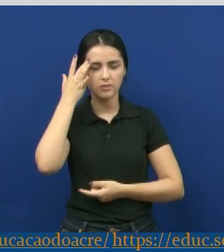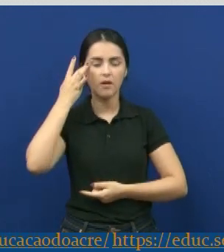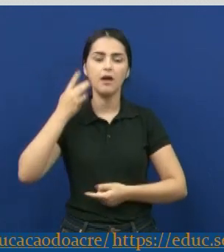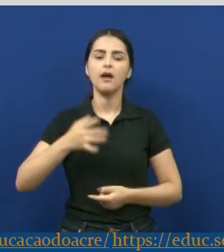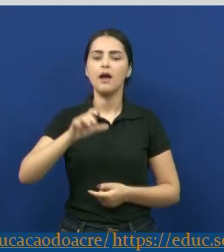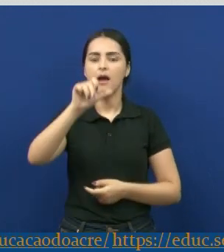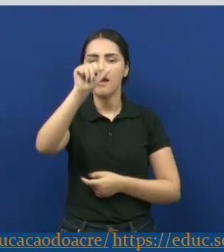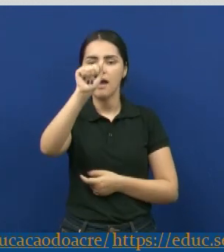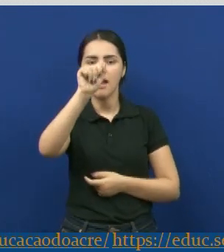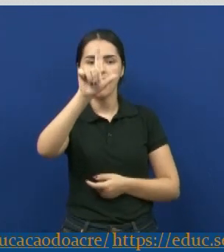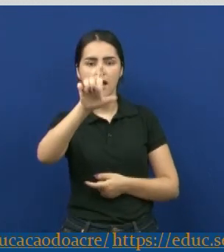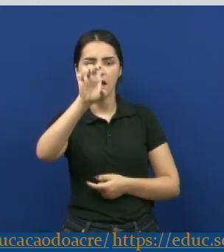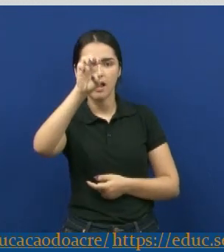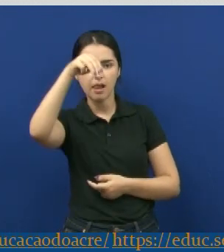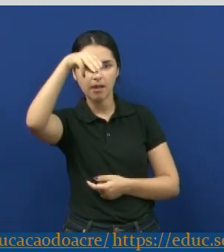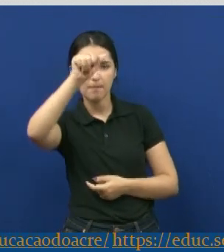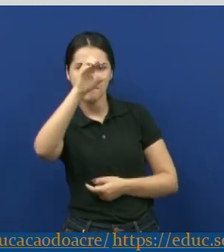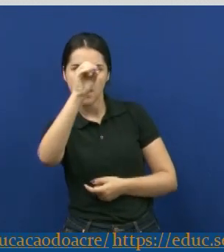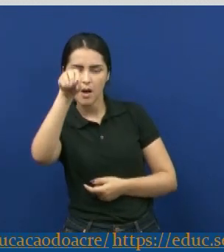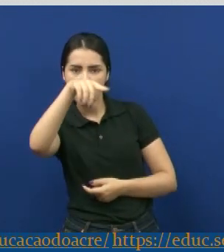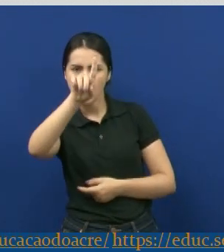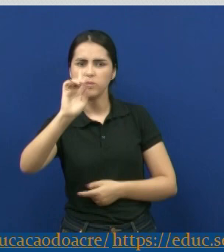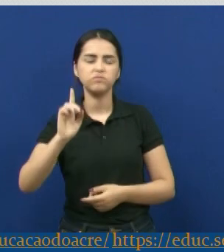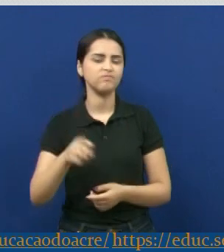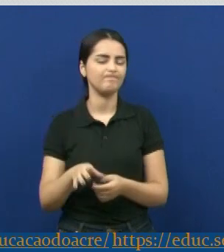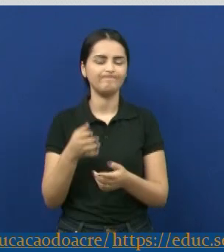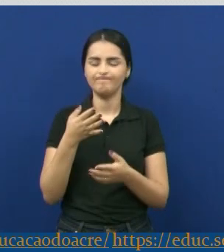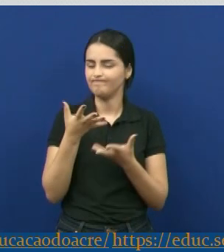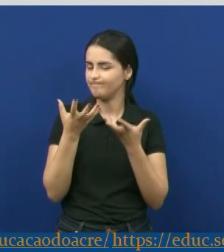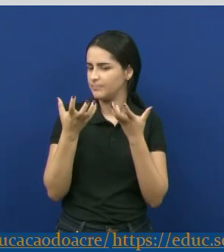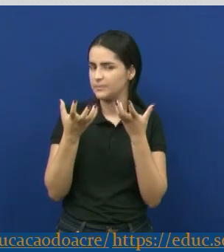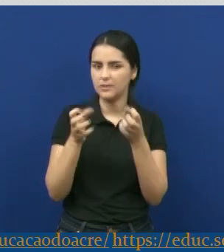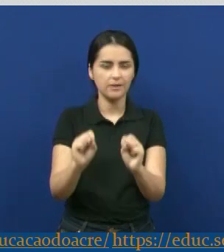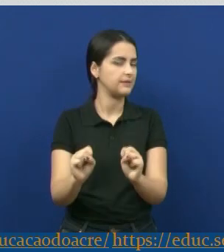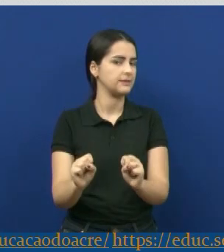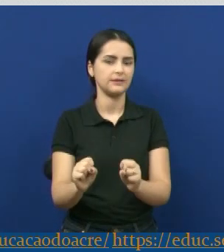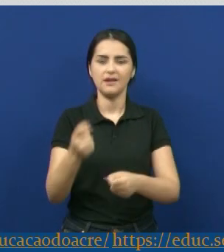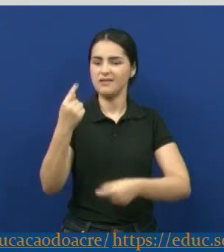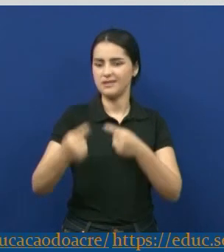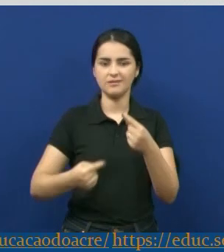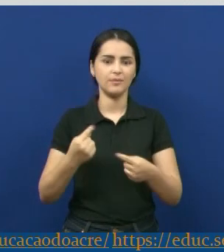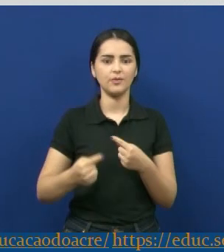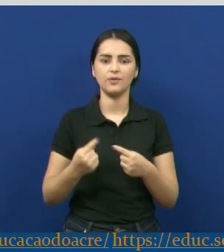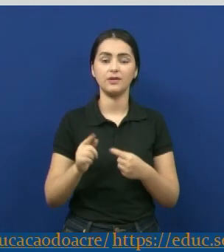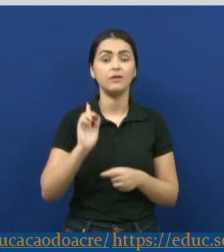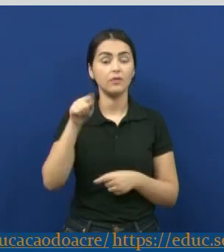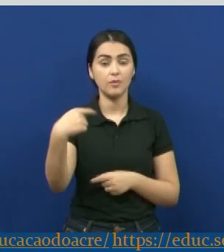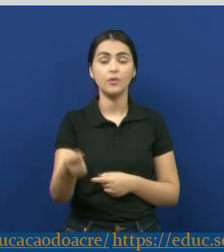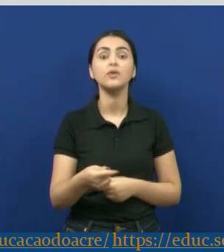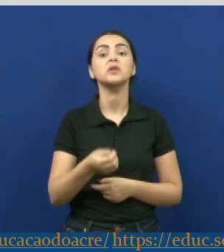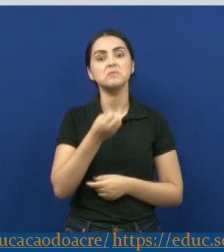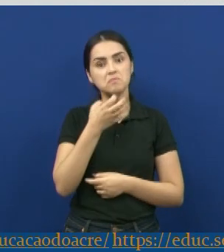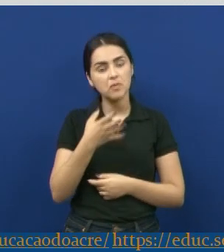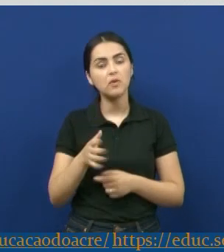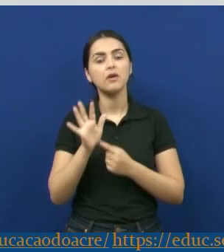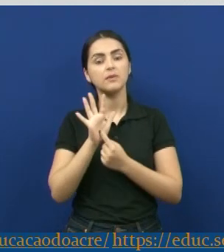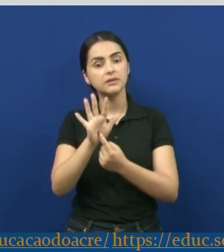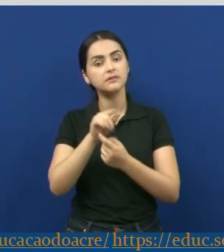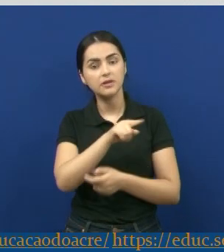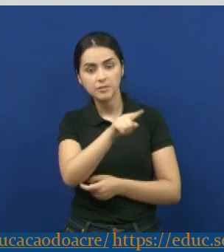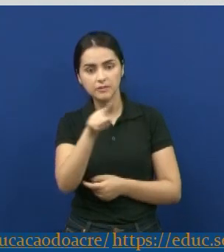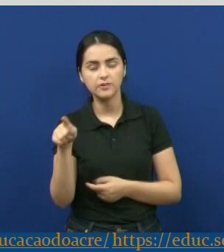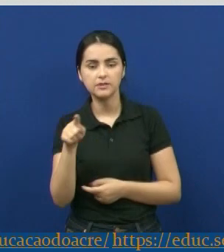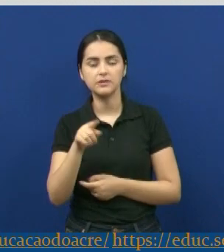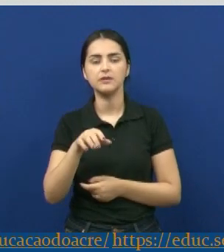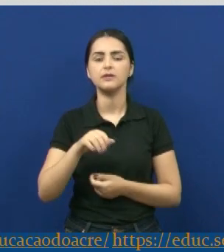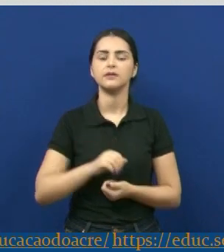jurista que ele discorda desse poder político, como outros autores que nós temos, mas eu achei interessante citar a questão